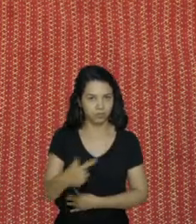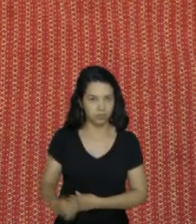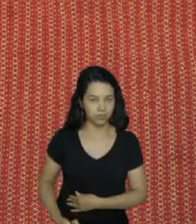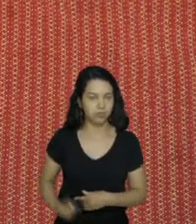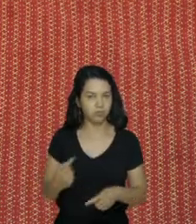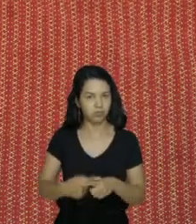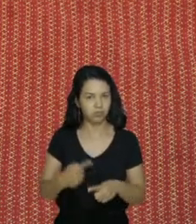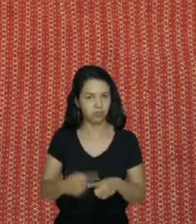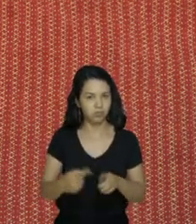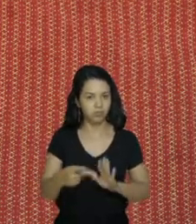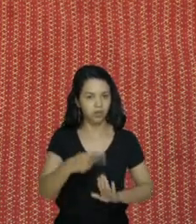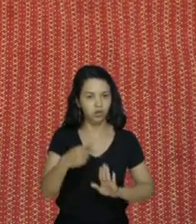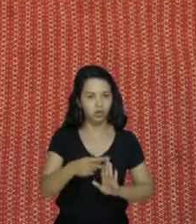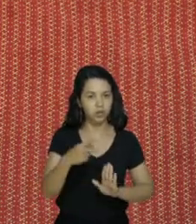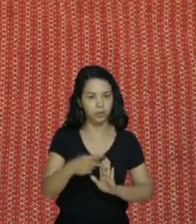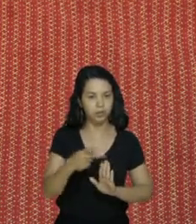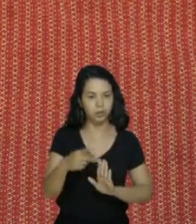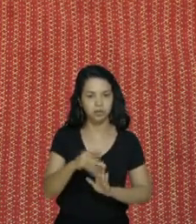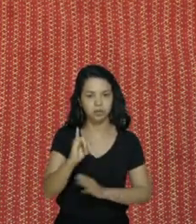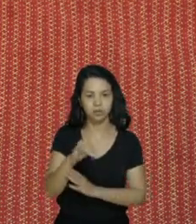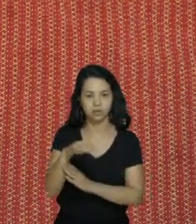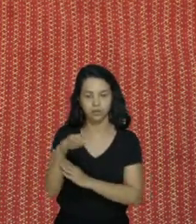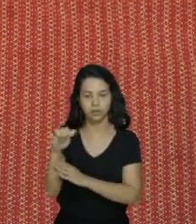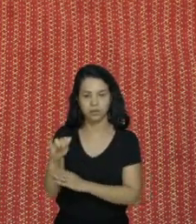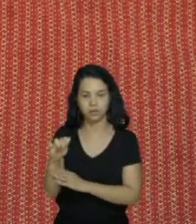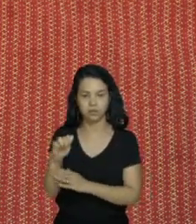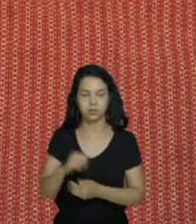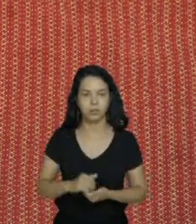IMA 222 de 2021, ela já